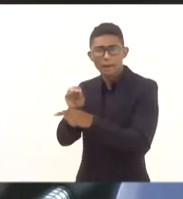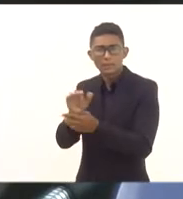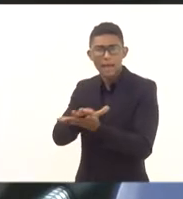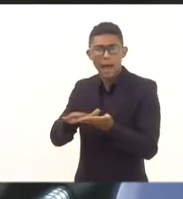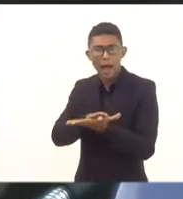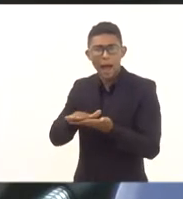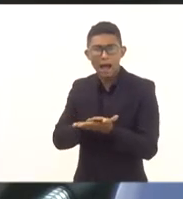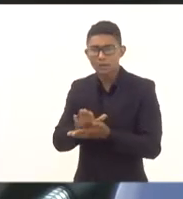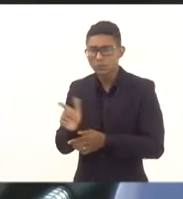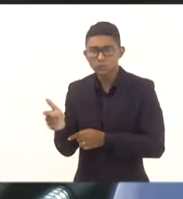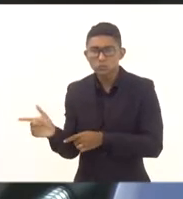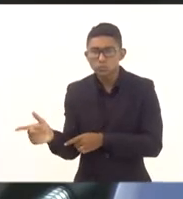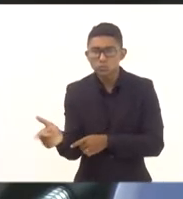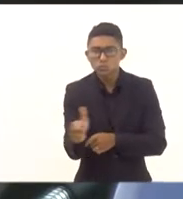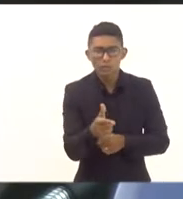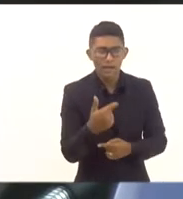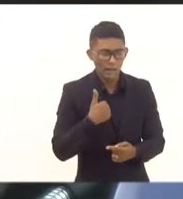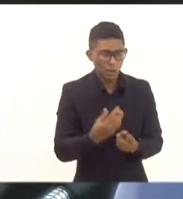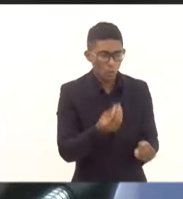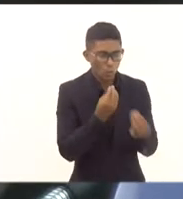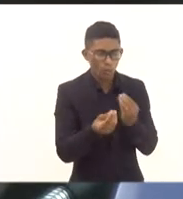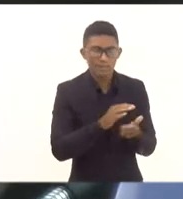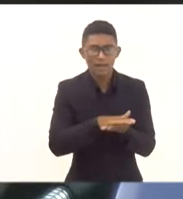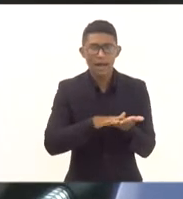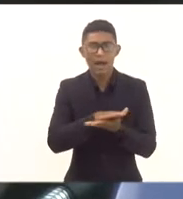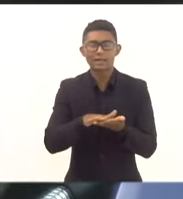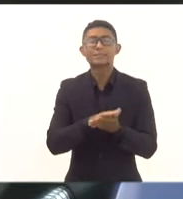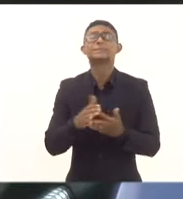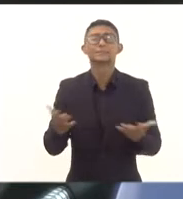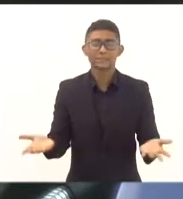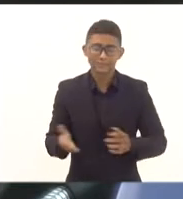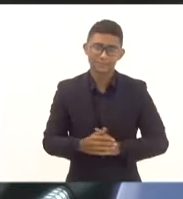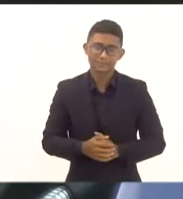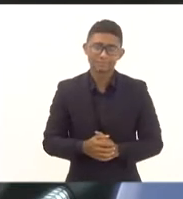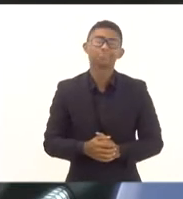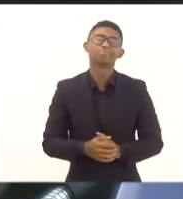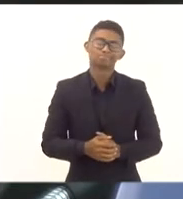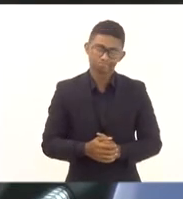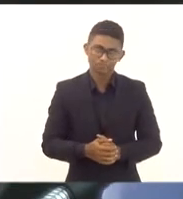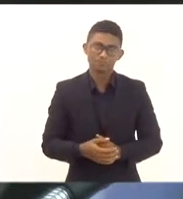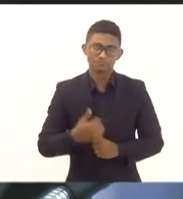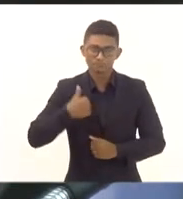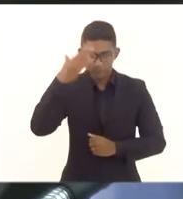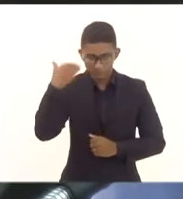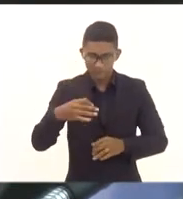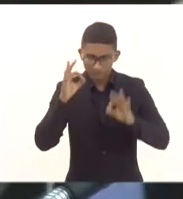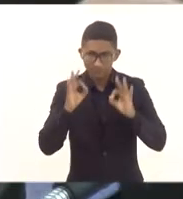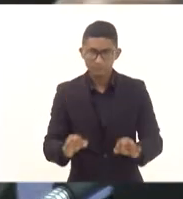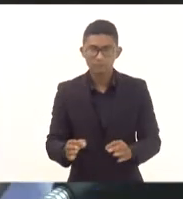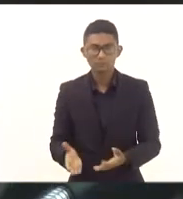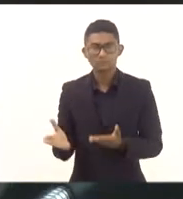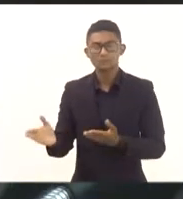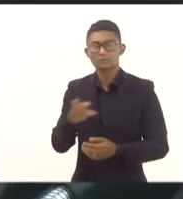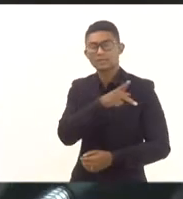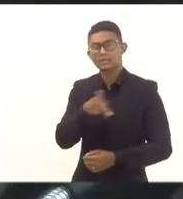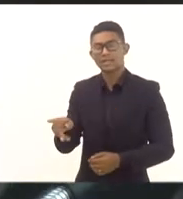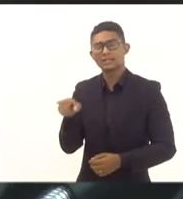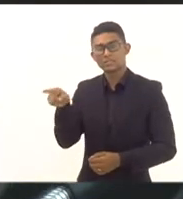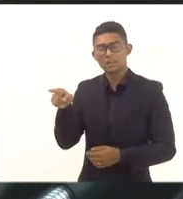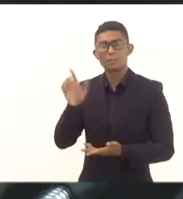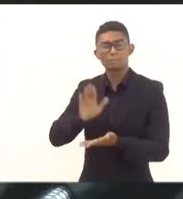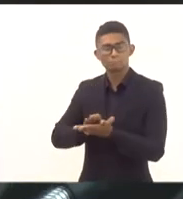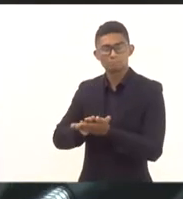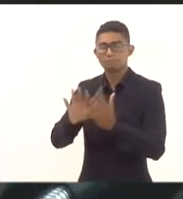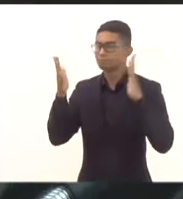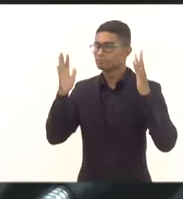para os seus filhos não tenho que comer então eu tenho certeza eu quero parabenizar o presidente Bruno Bruno dauaire com